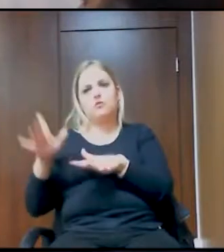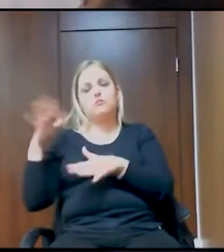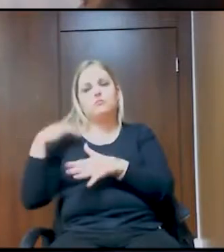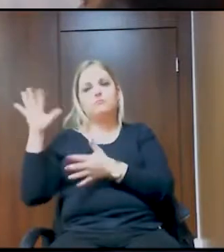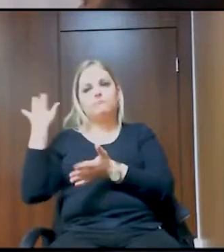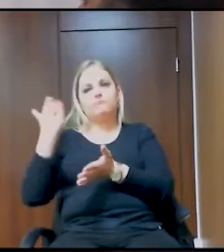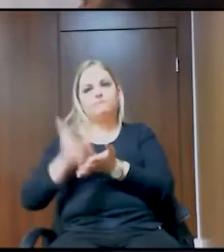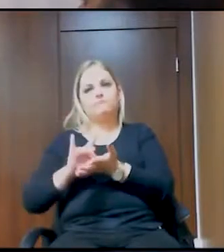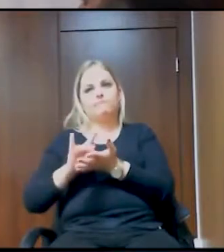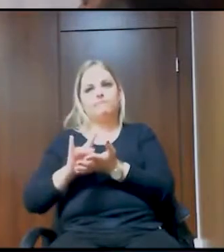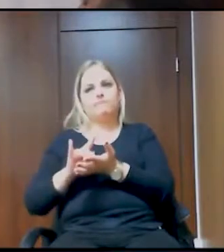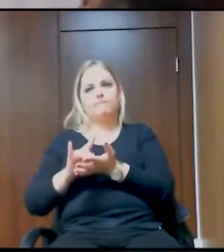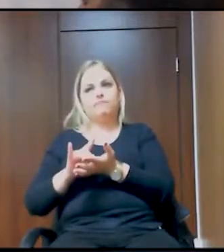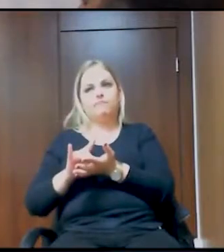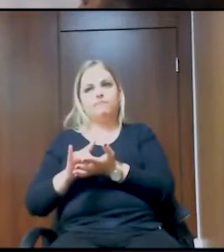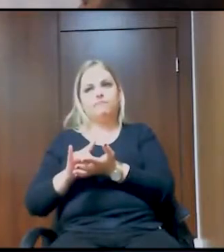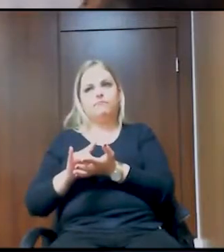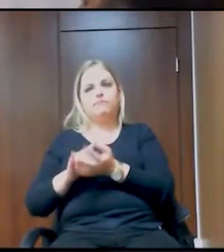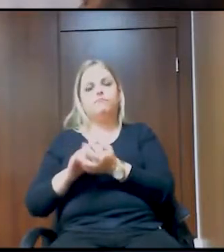verdadeiros